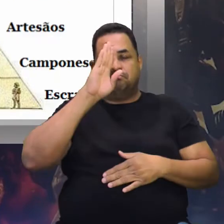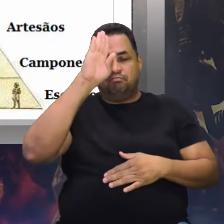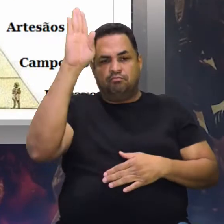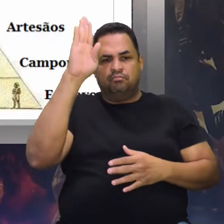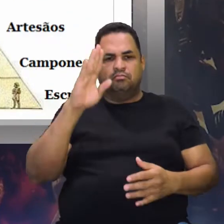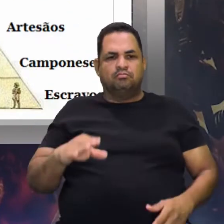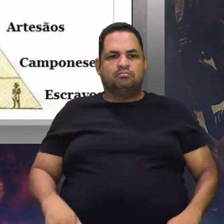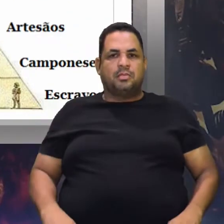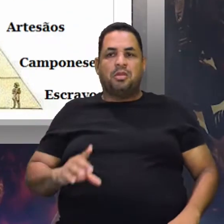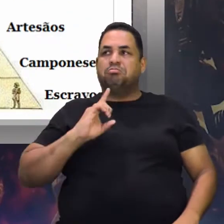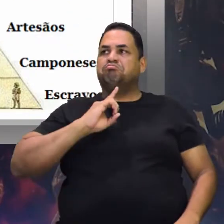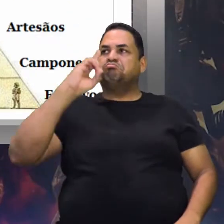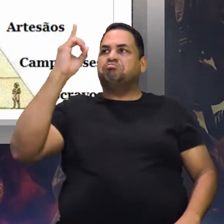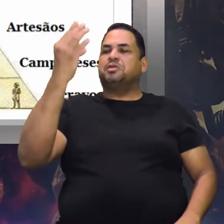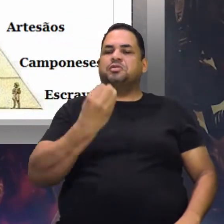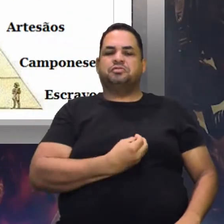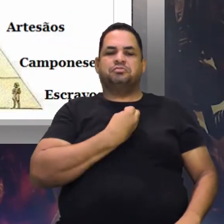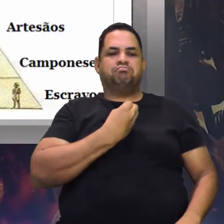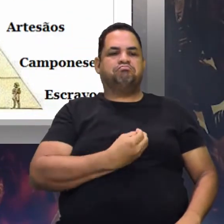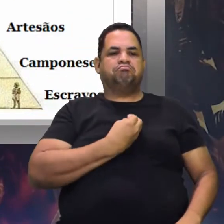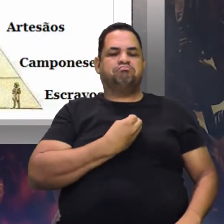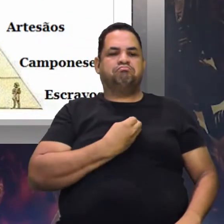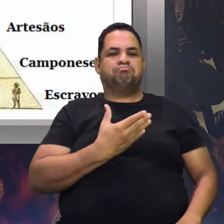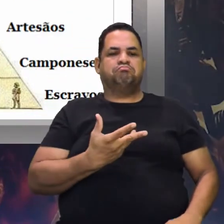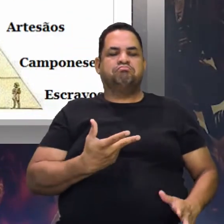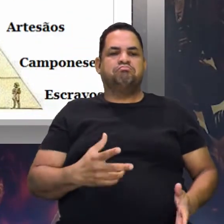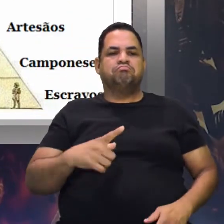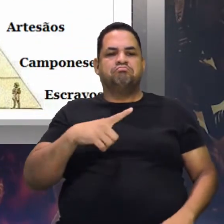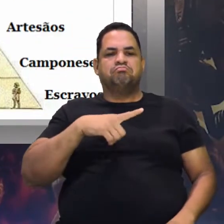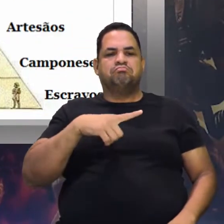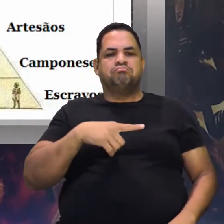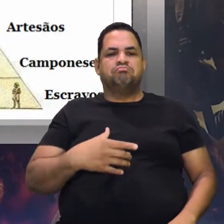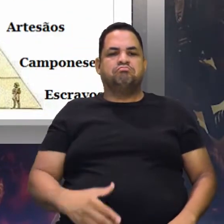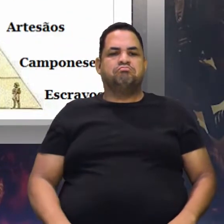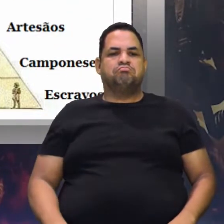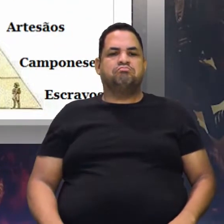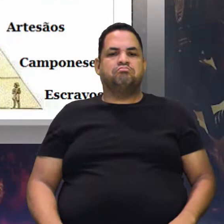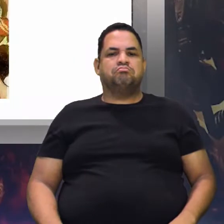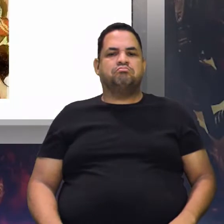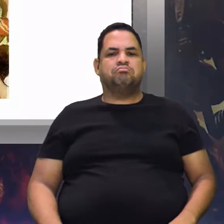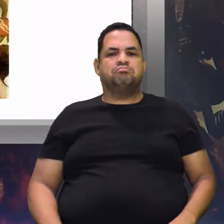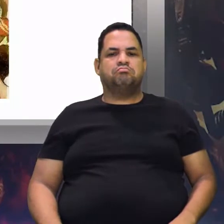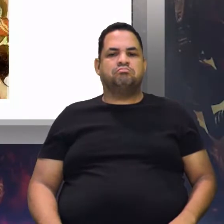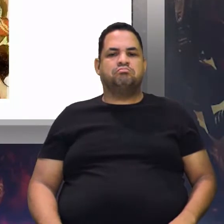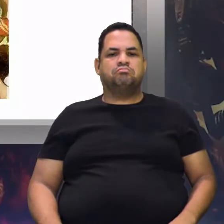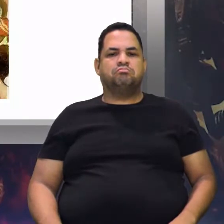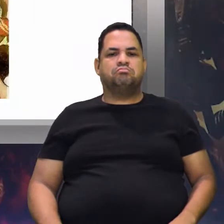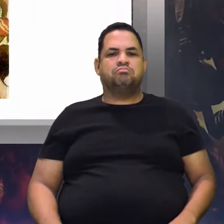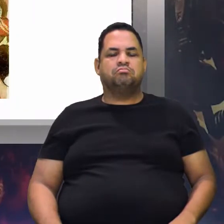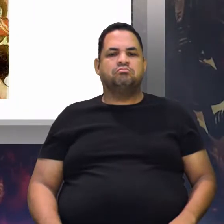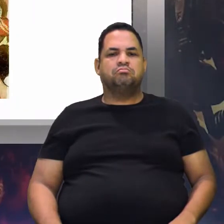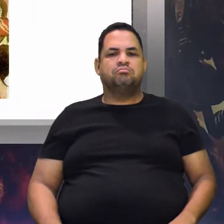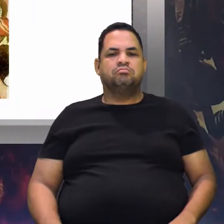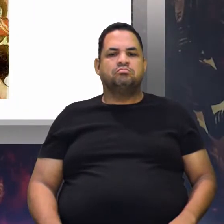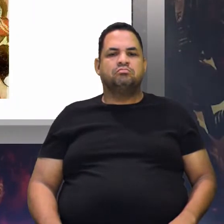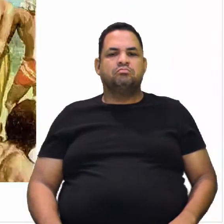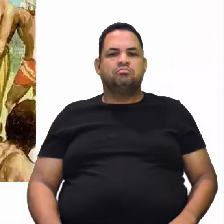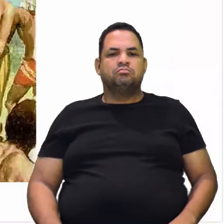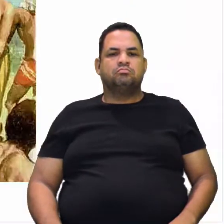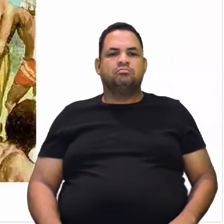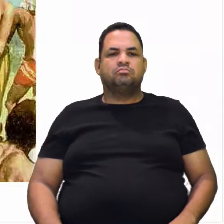um deus vivo, o faraó, ele era adorado como deus, vários faraós, certo? Na tela aí para vocês.